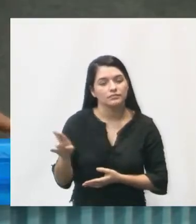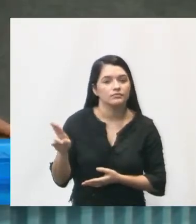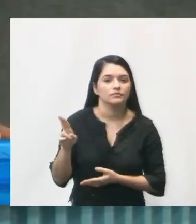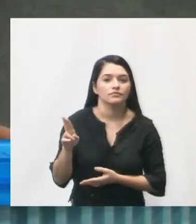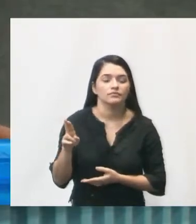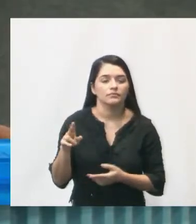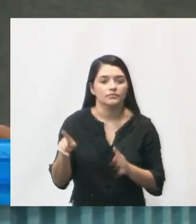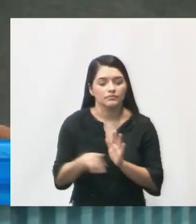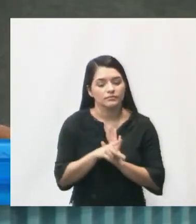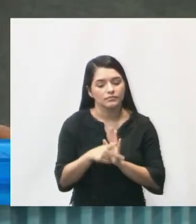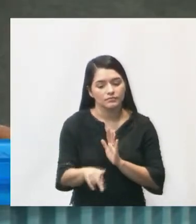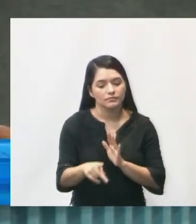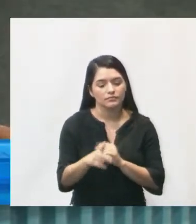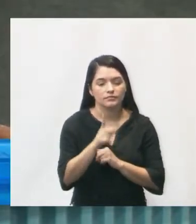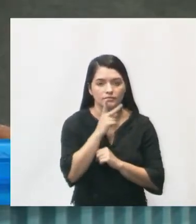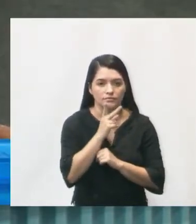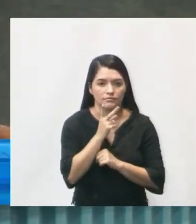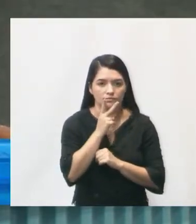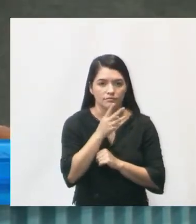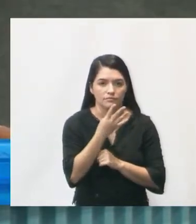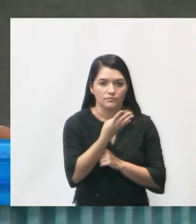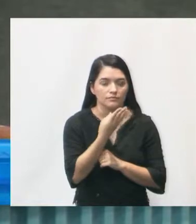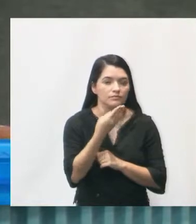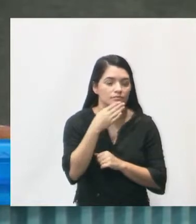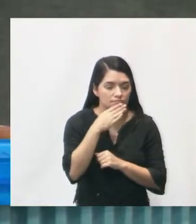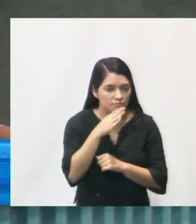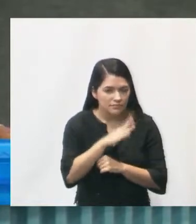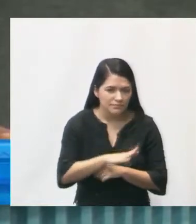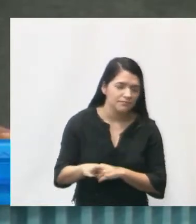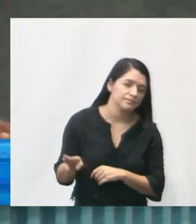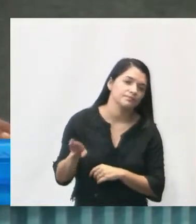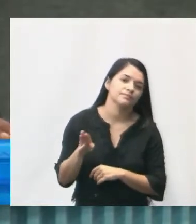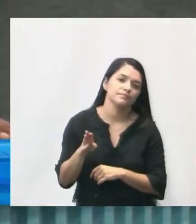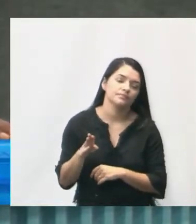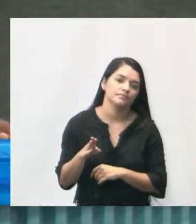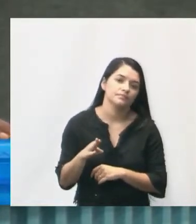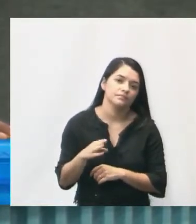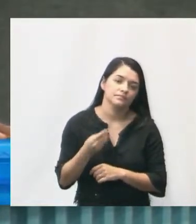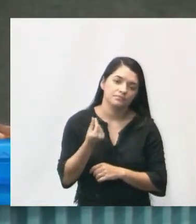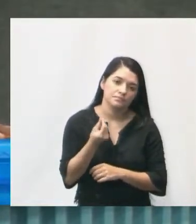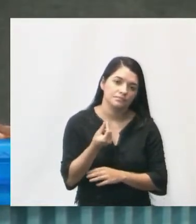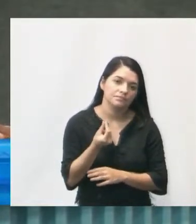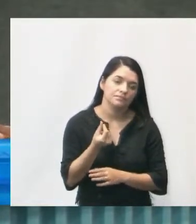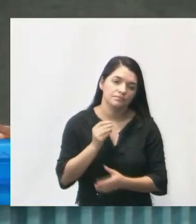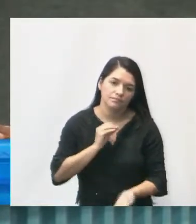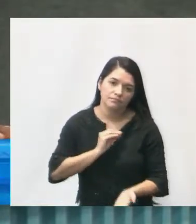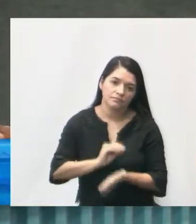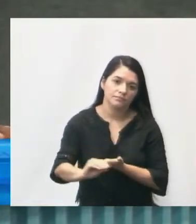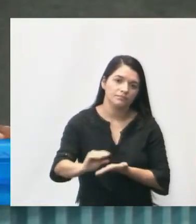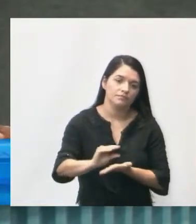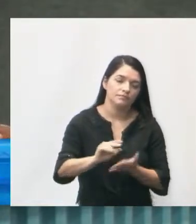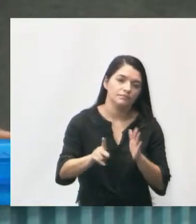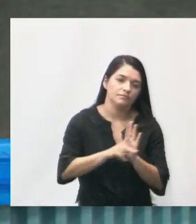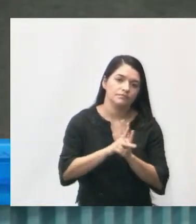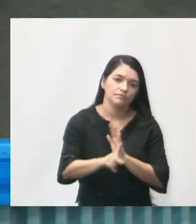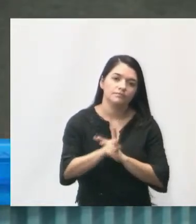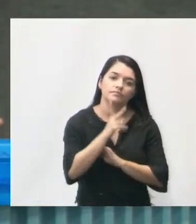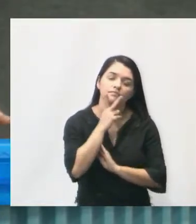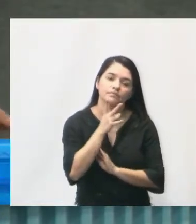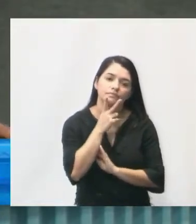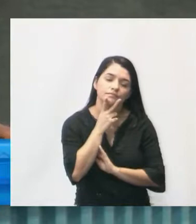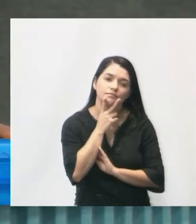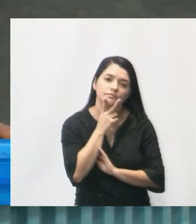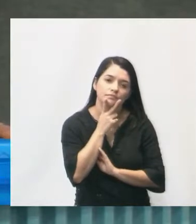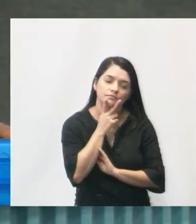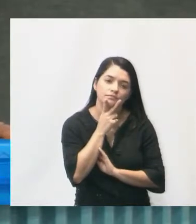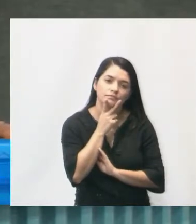de Vitória. 400 milhões de investimento para a cidade de Vitória. Eu